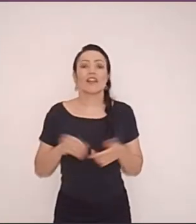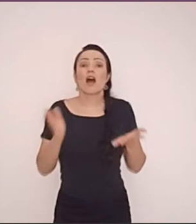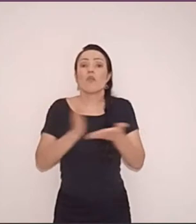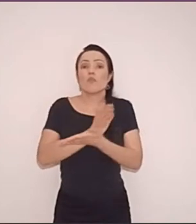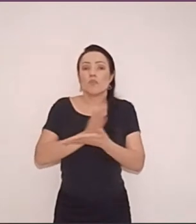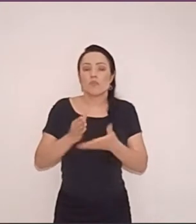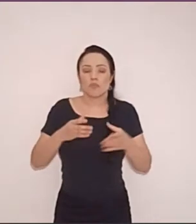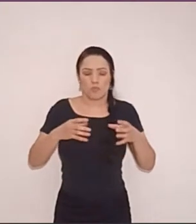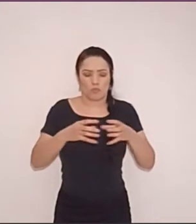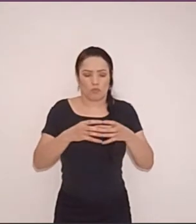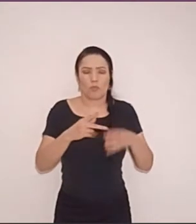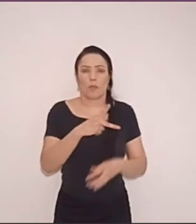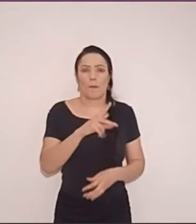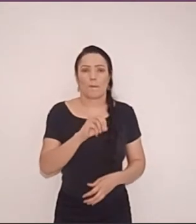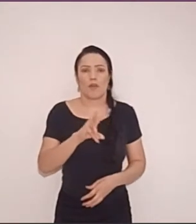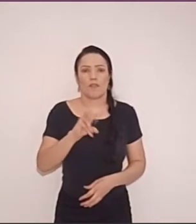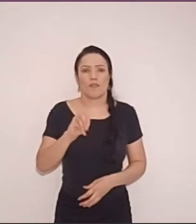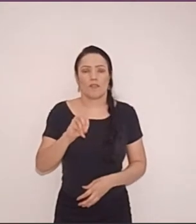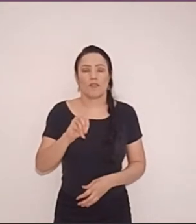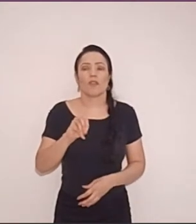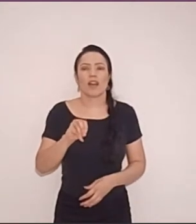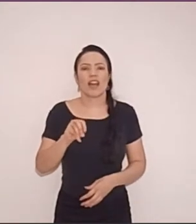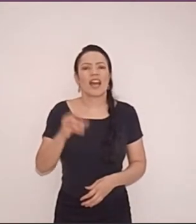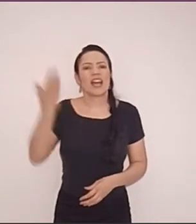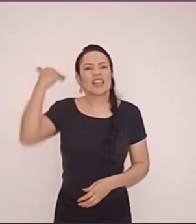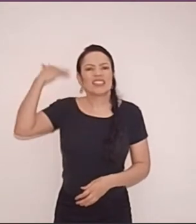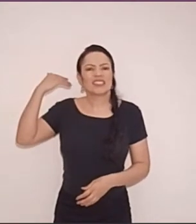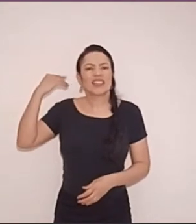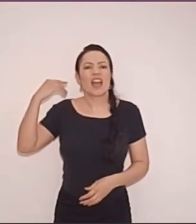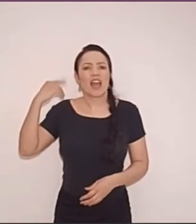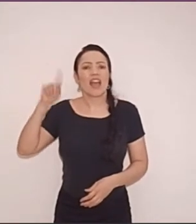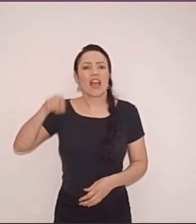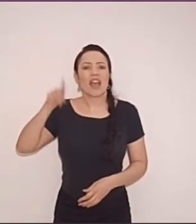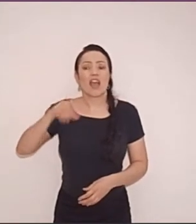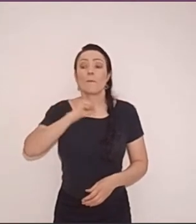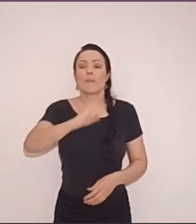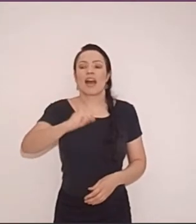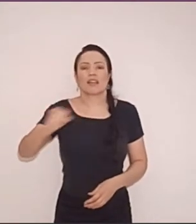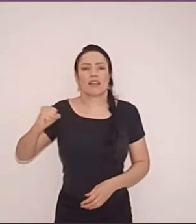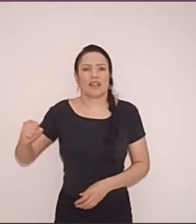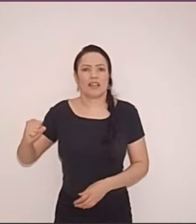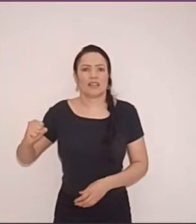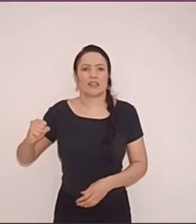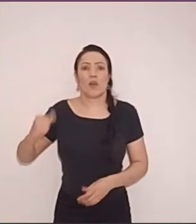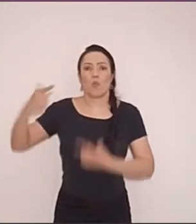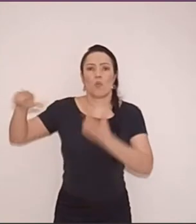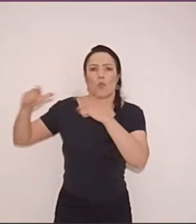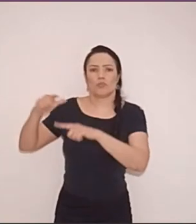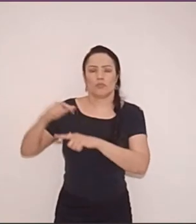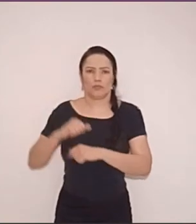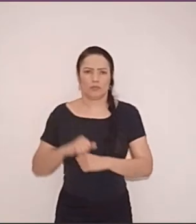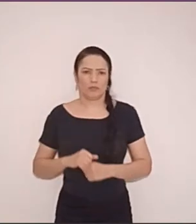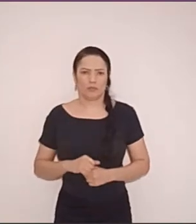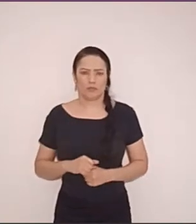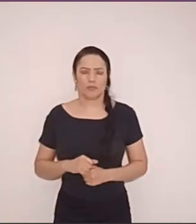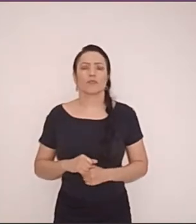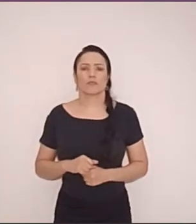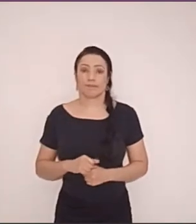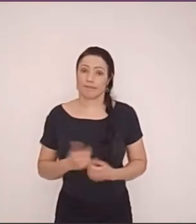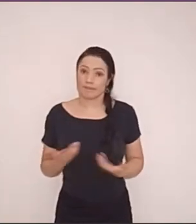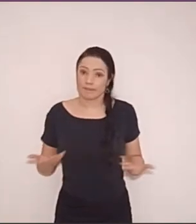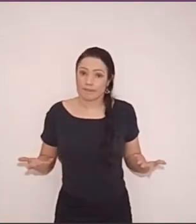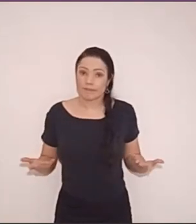alguns povos tradicionais e nós temos que fazer efeito + fone vinho